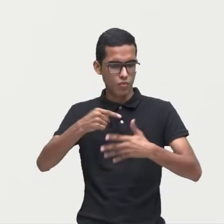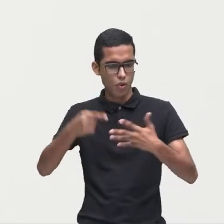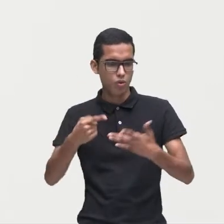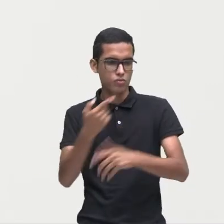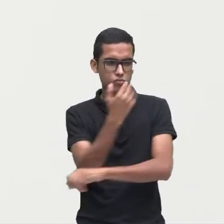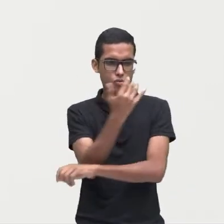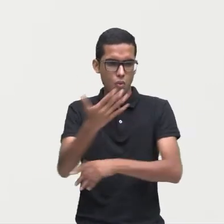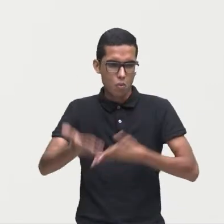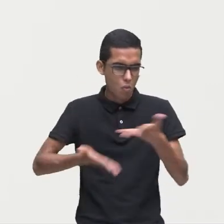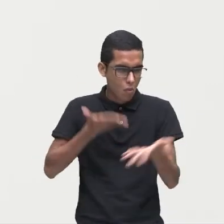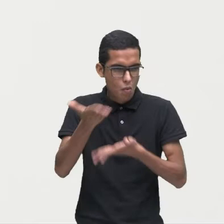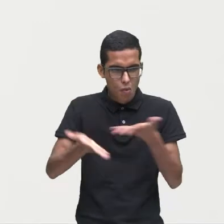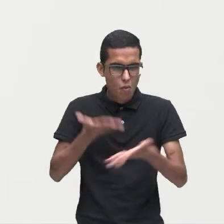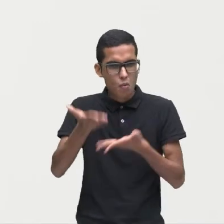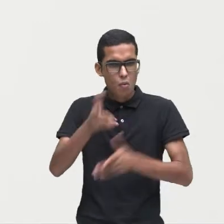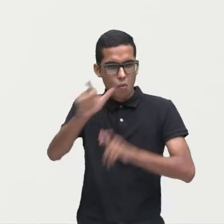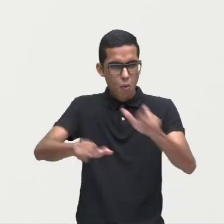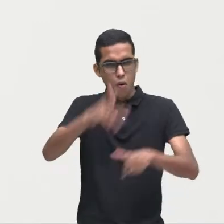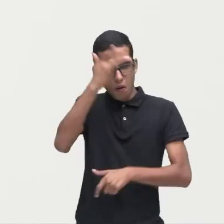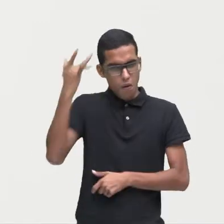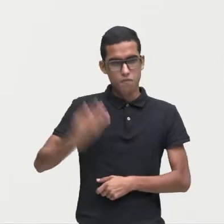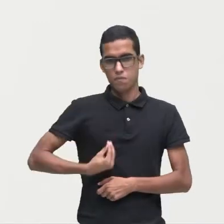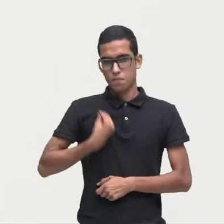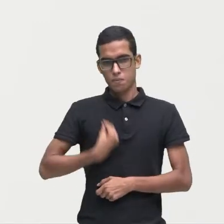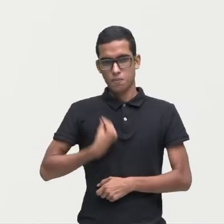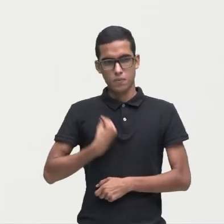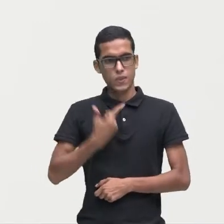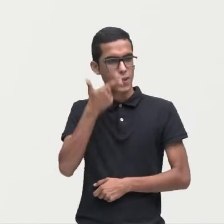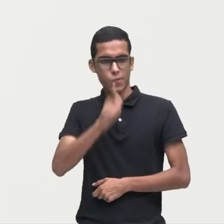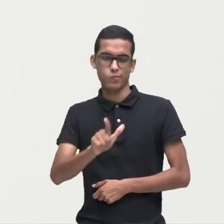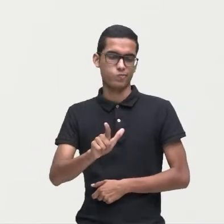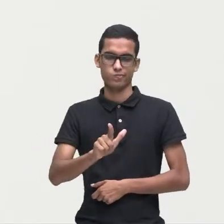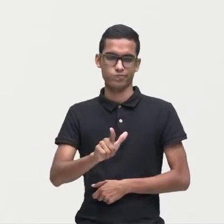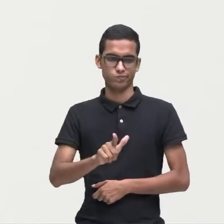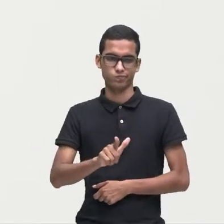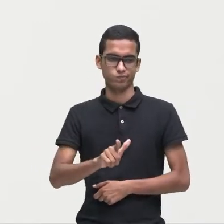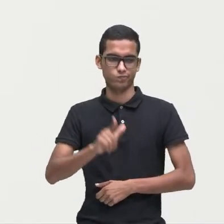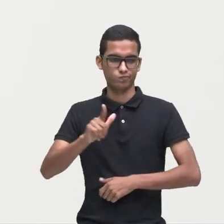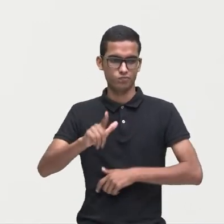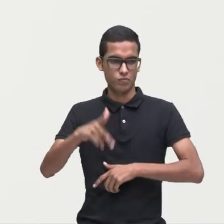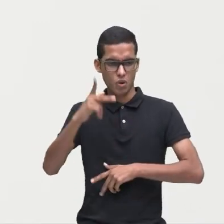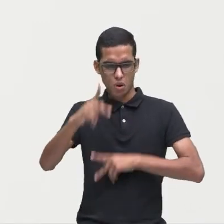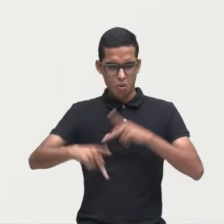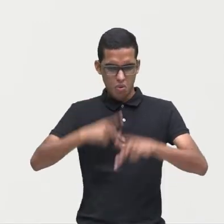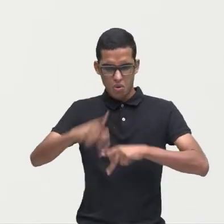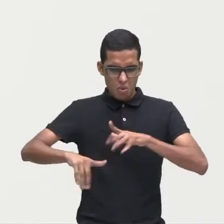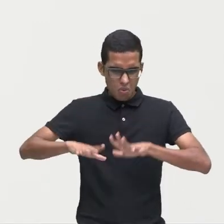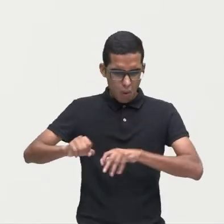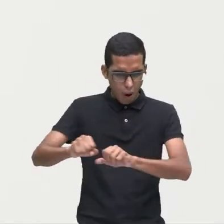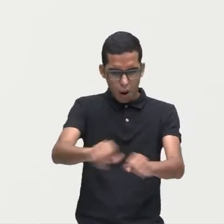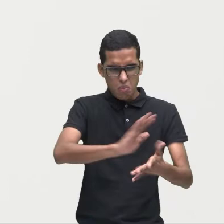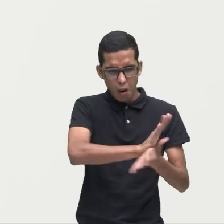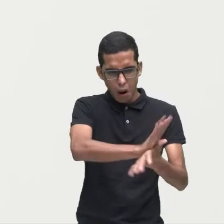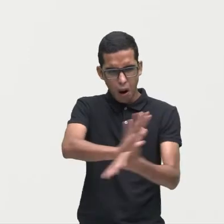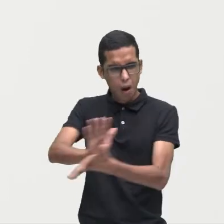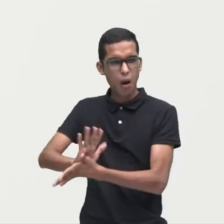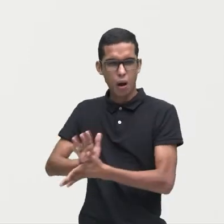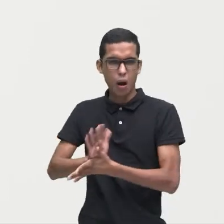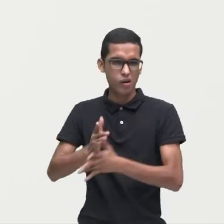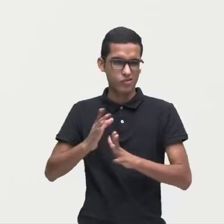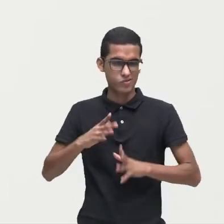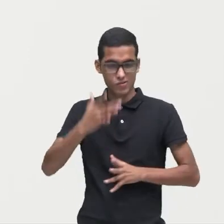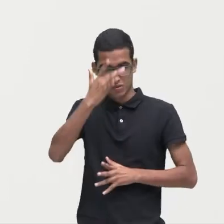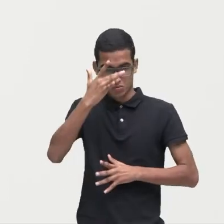gente está consumindo os recursos naturais de forma desequilibrada e com isso nós vamos ter fome em muitos lugares